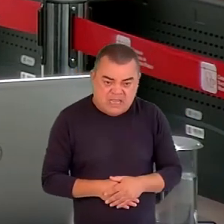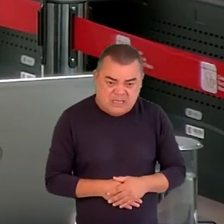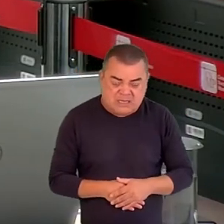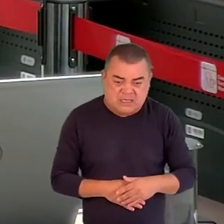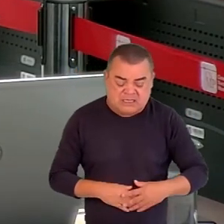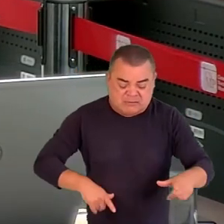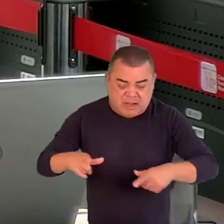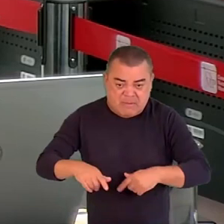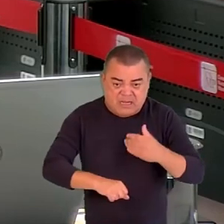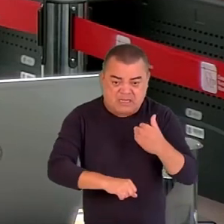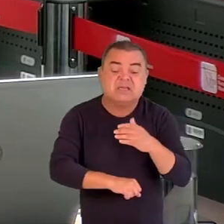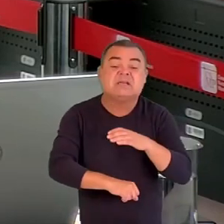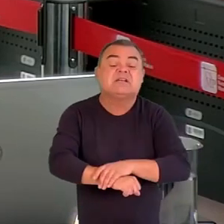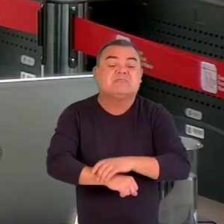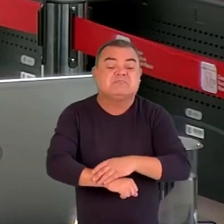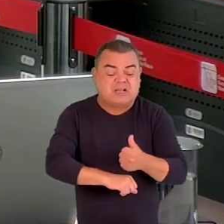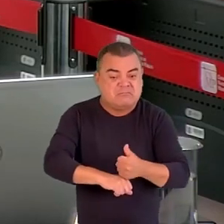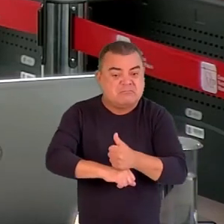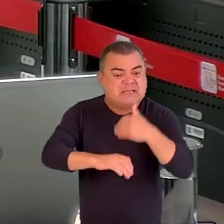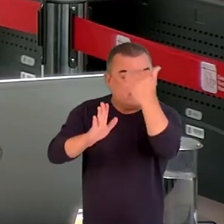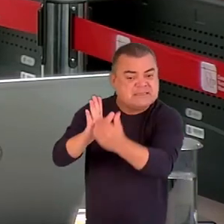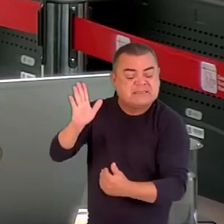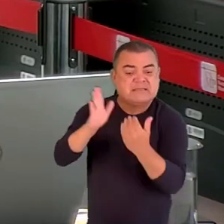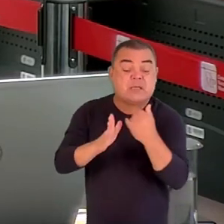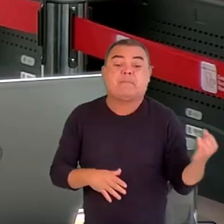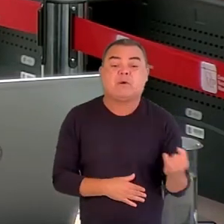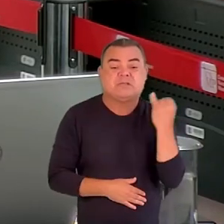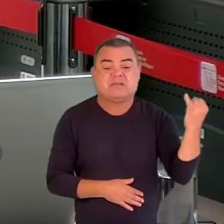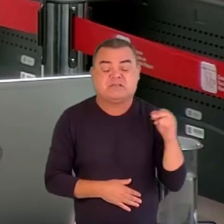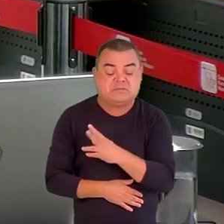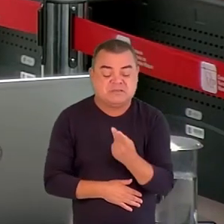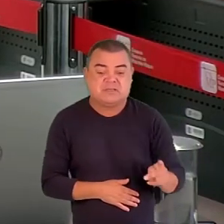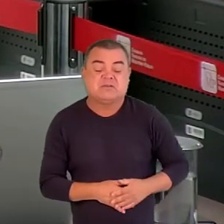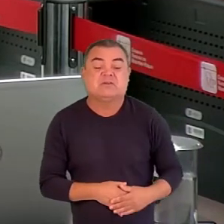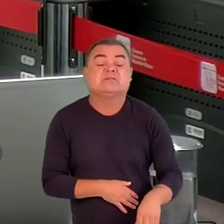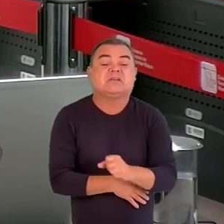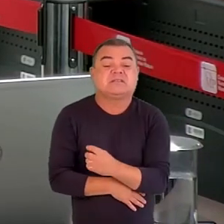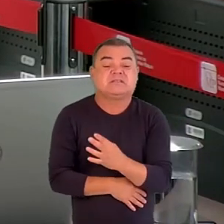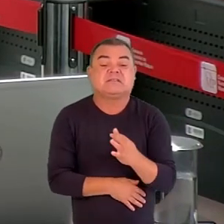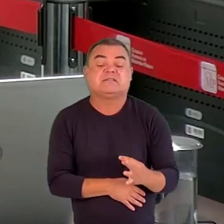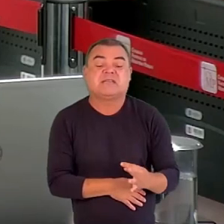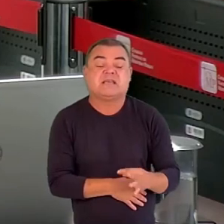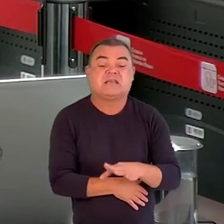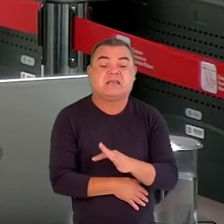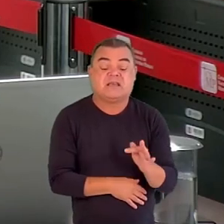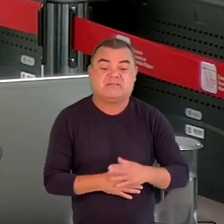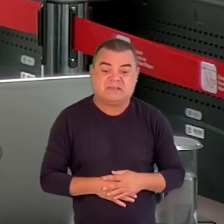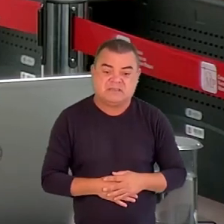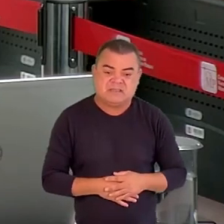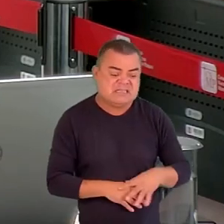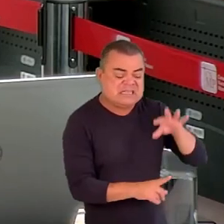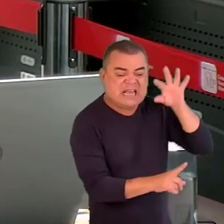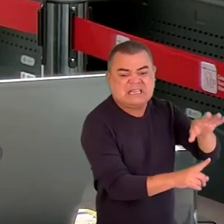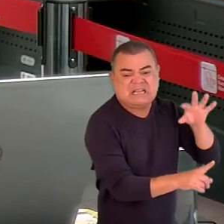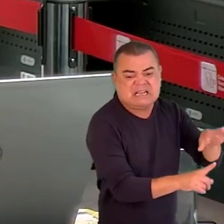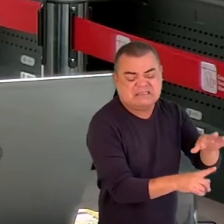da República, que presidiu o Supremo Tribunal Federal, ser atacada de maneira tão baixa e tão vil como ela